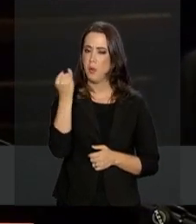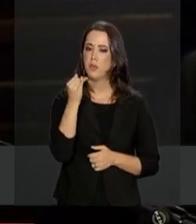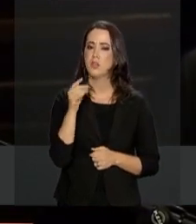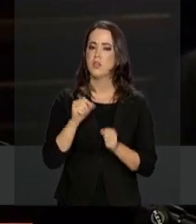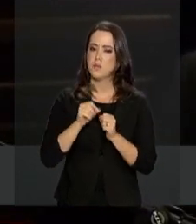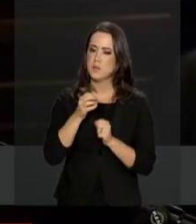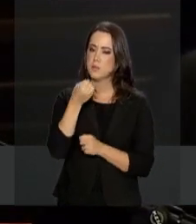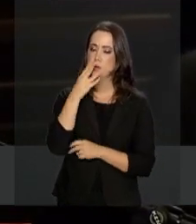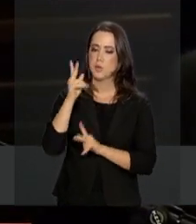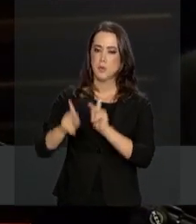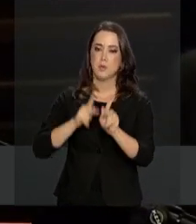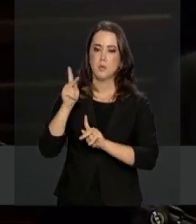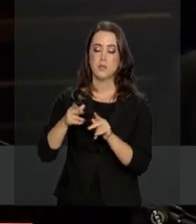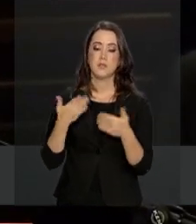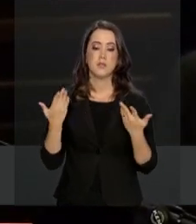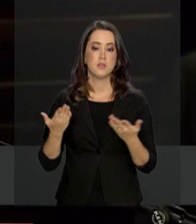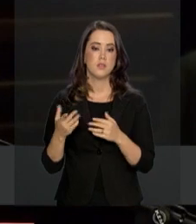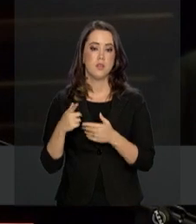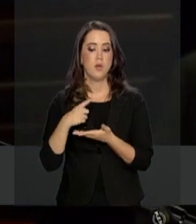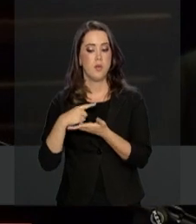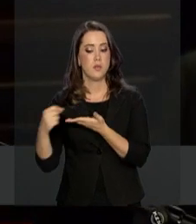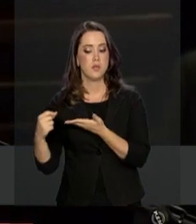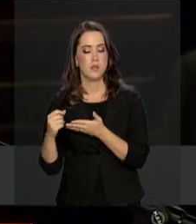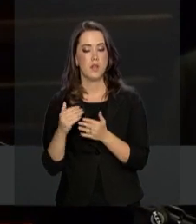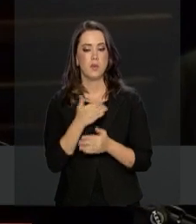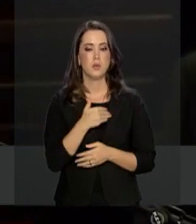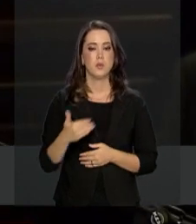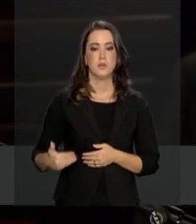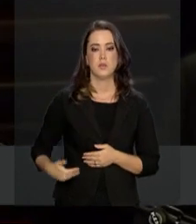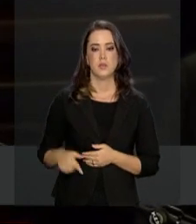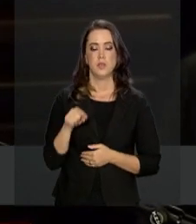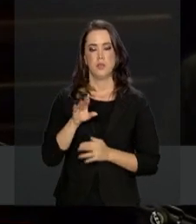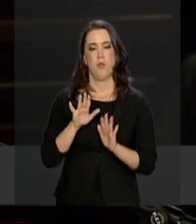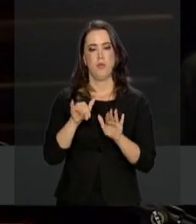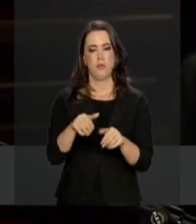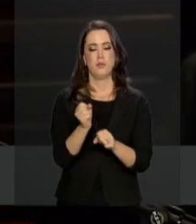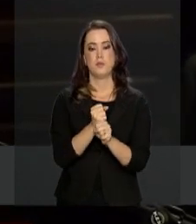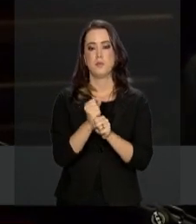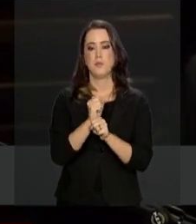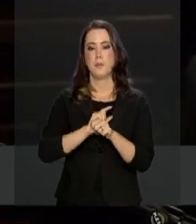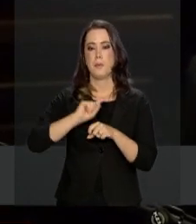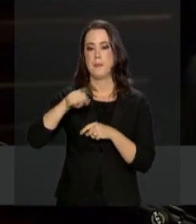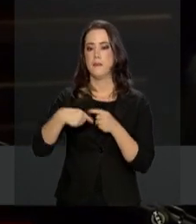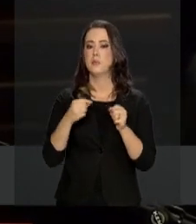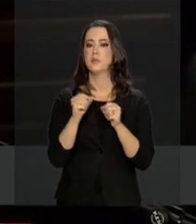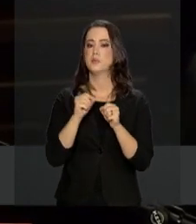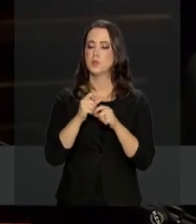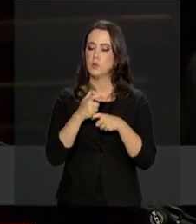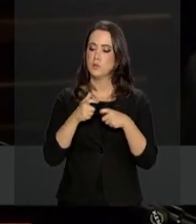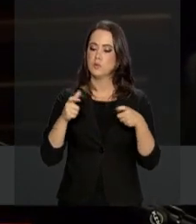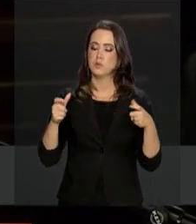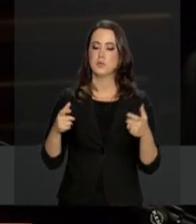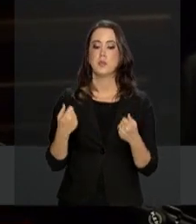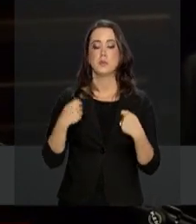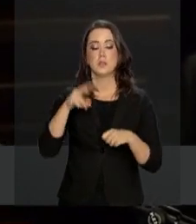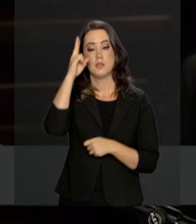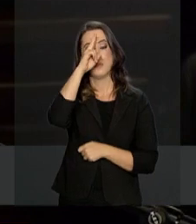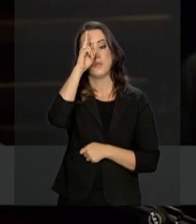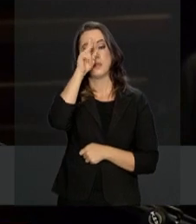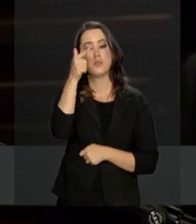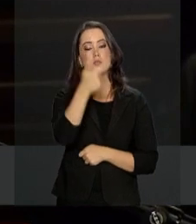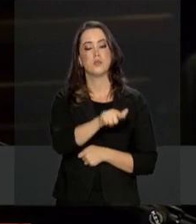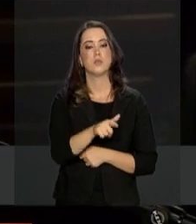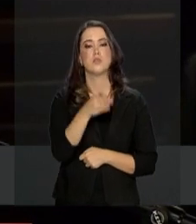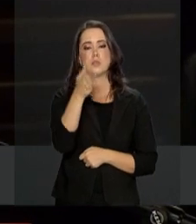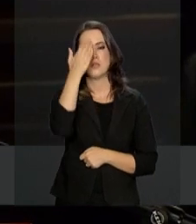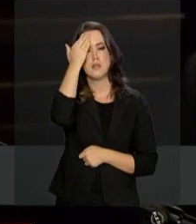eu deixo o governo logo no final no final deste ano depois de fazer grandiosa me permite lembrar mais uma coisa você sabe que a